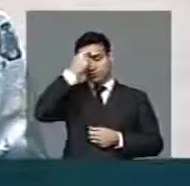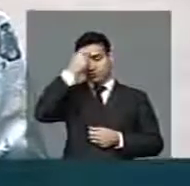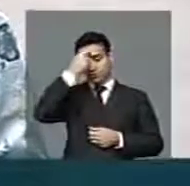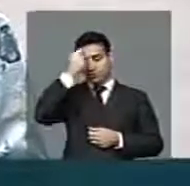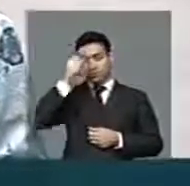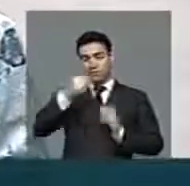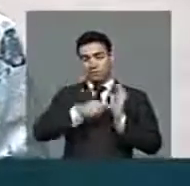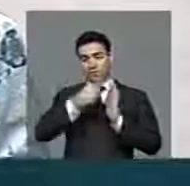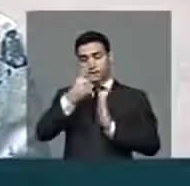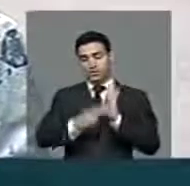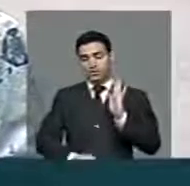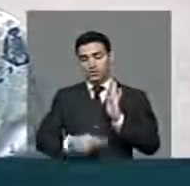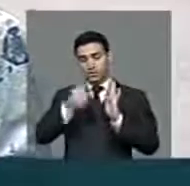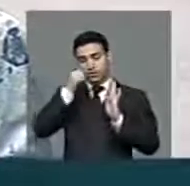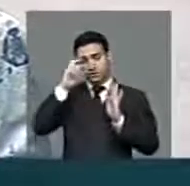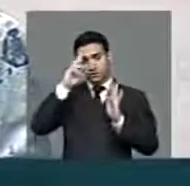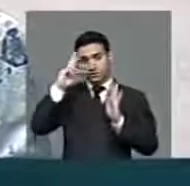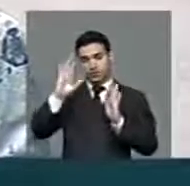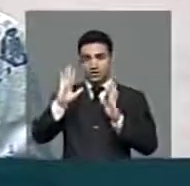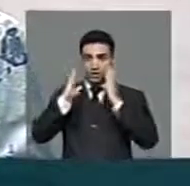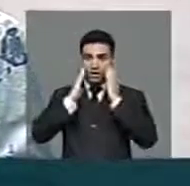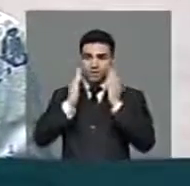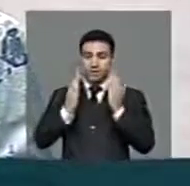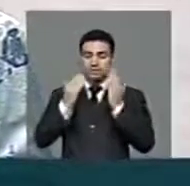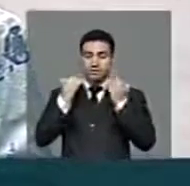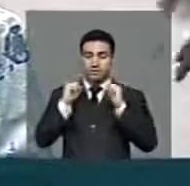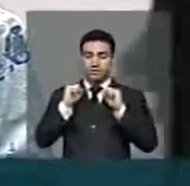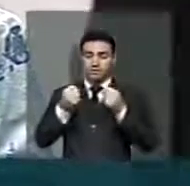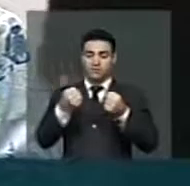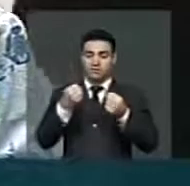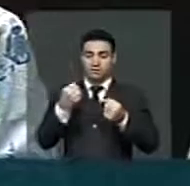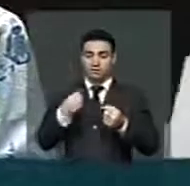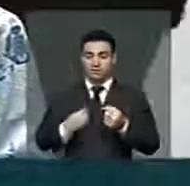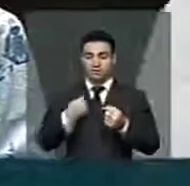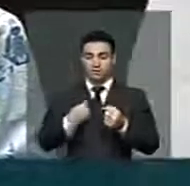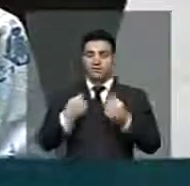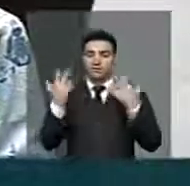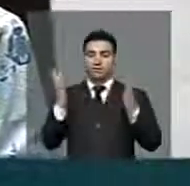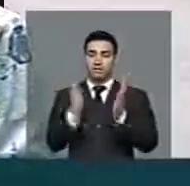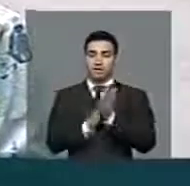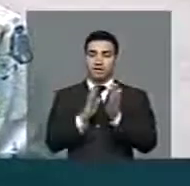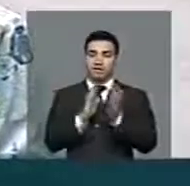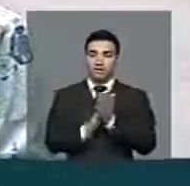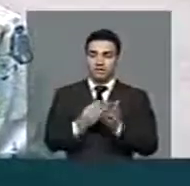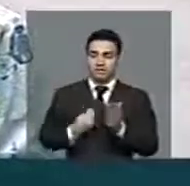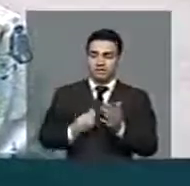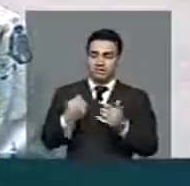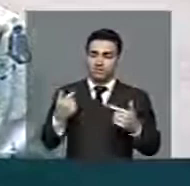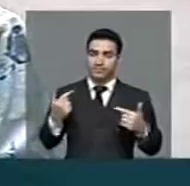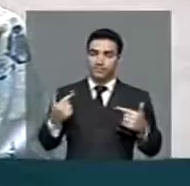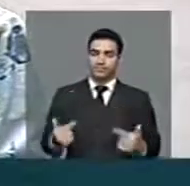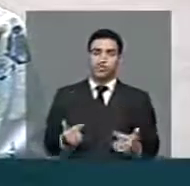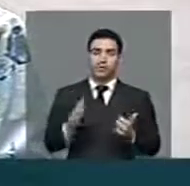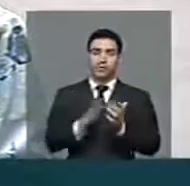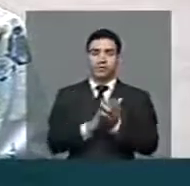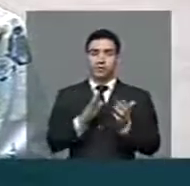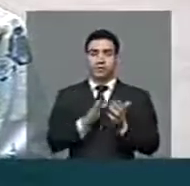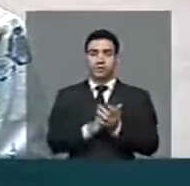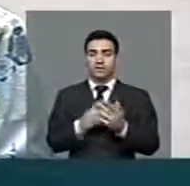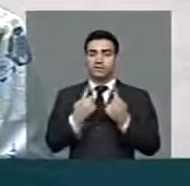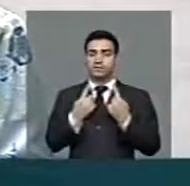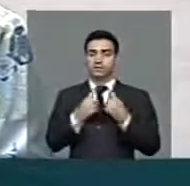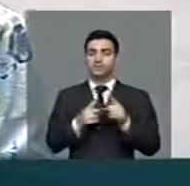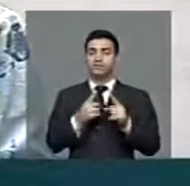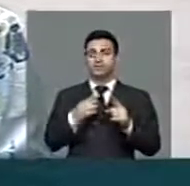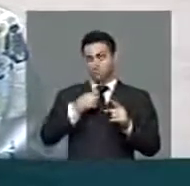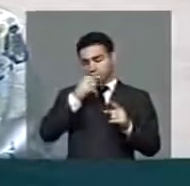este projeto que Vossa Excelência apresenta em defesa da vida. Parabéns pela trajetória, parabéns pelos desafios que Vossa Excelência